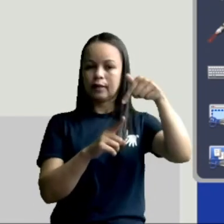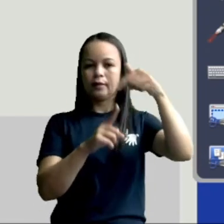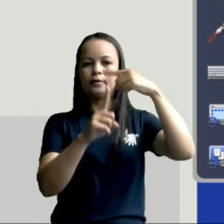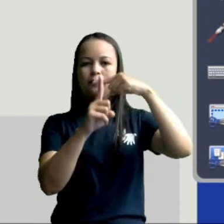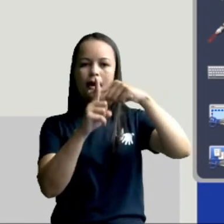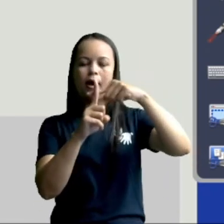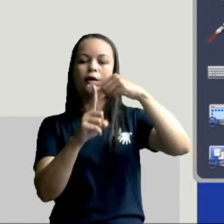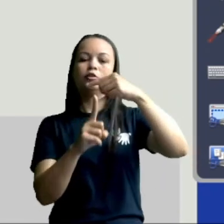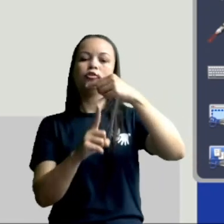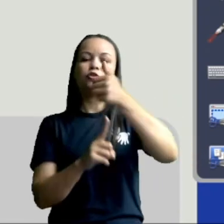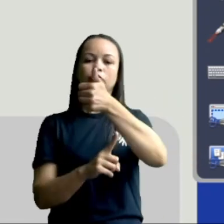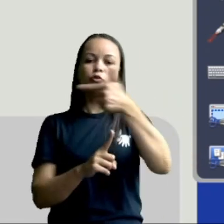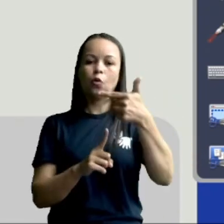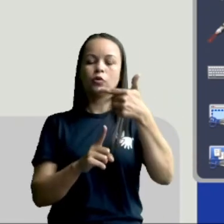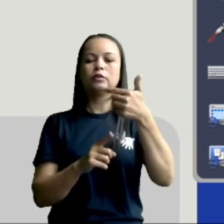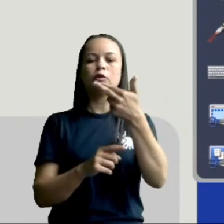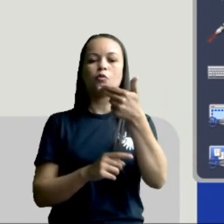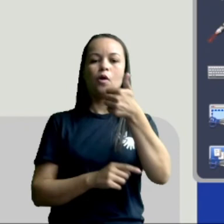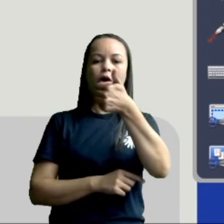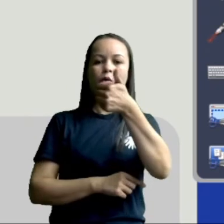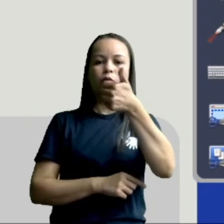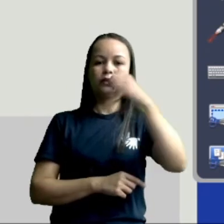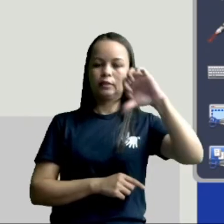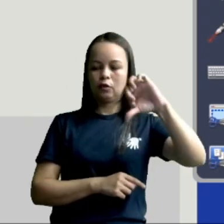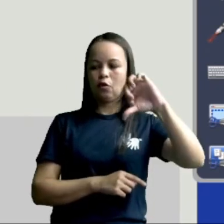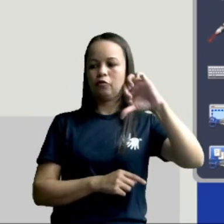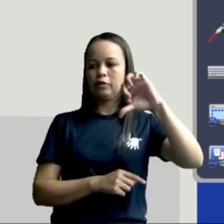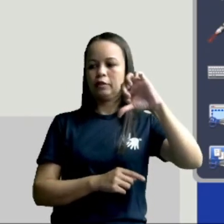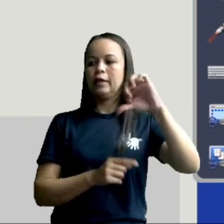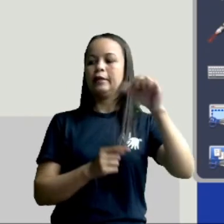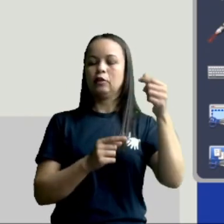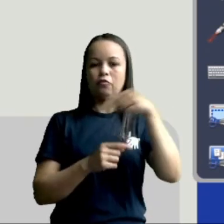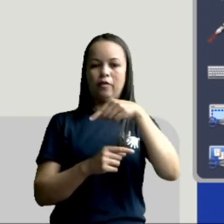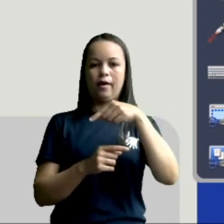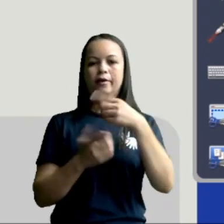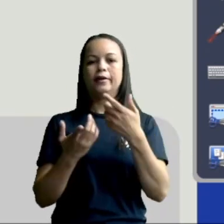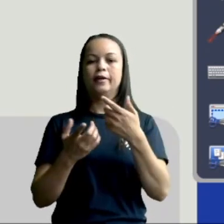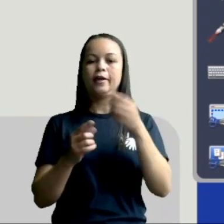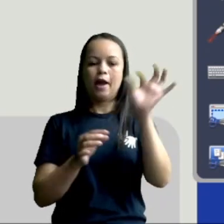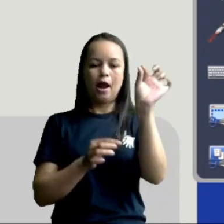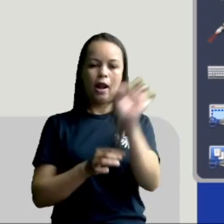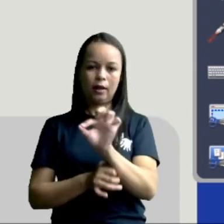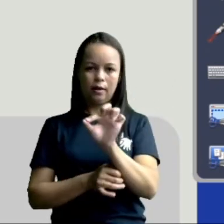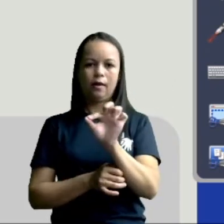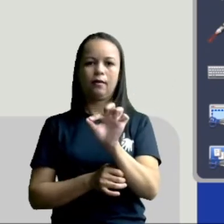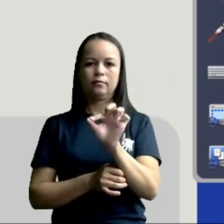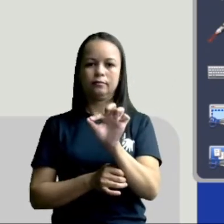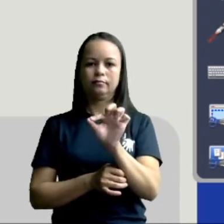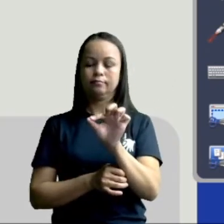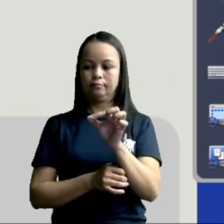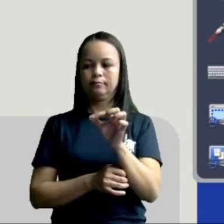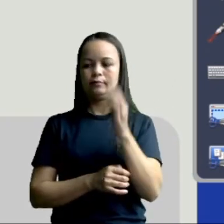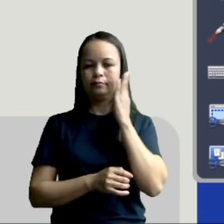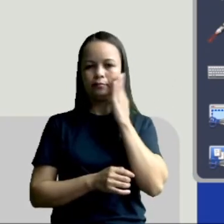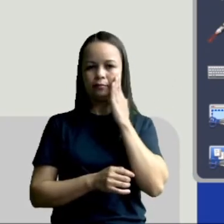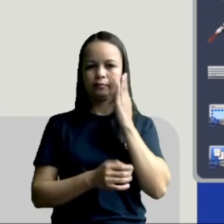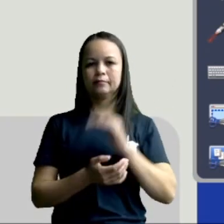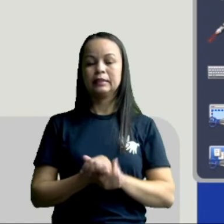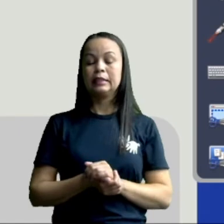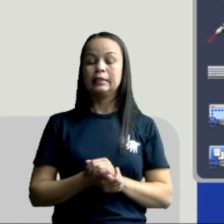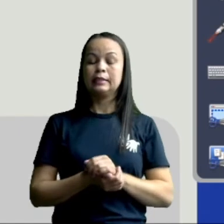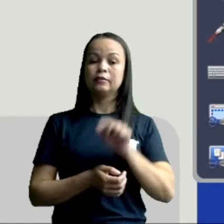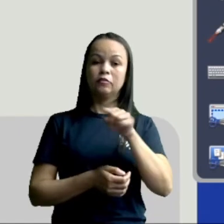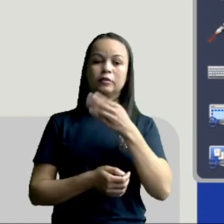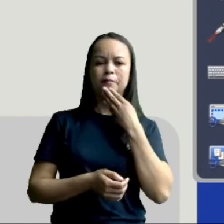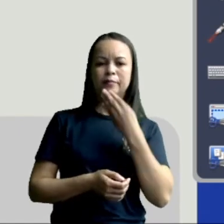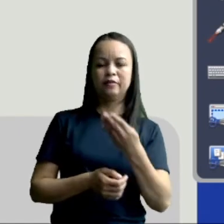19. E olha o 19 do lado de cá aqui, então a gente vai ligar esta expressão a essa, tá? Se você